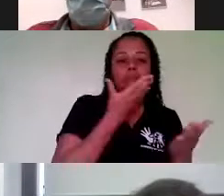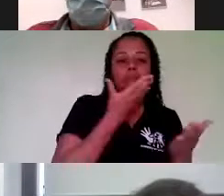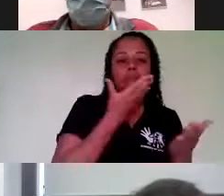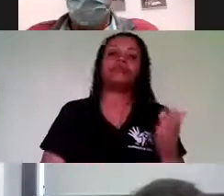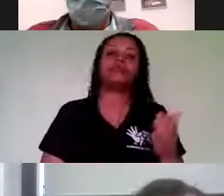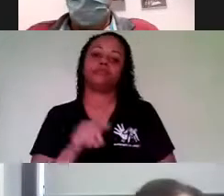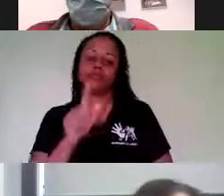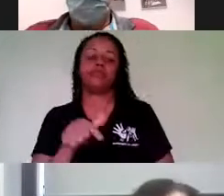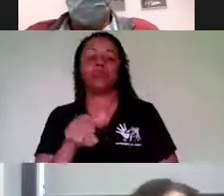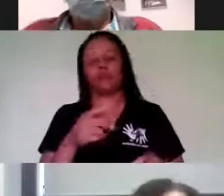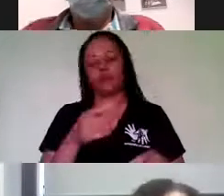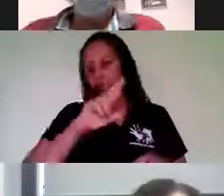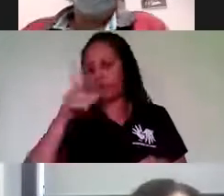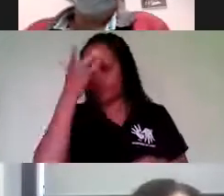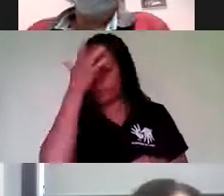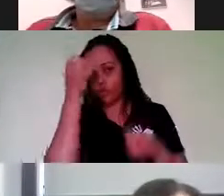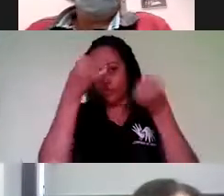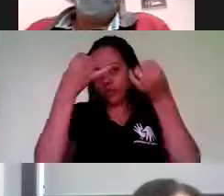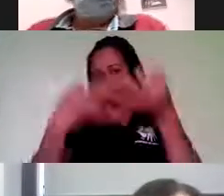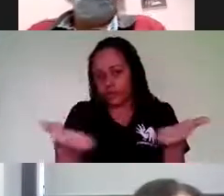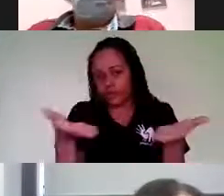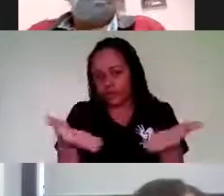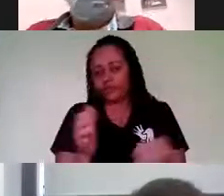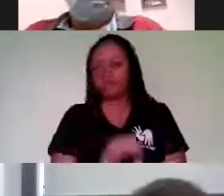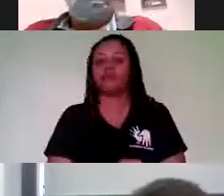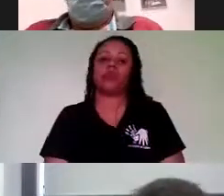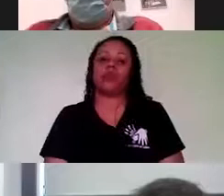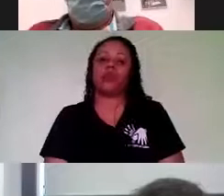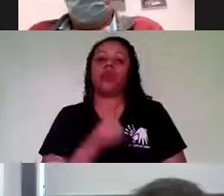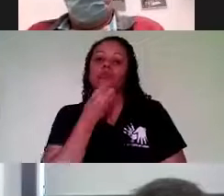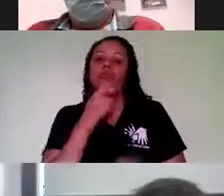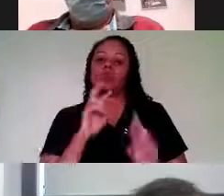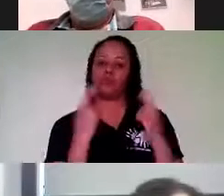Mas aí outras pessoas que vão comentar sobre isso. Então, gente, ótima reunião a todos